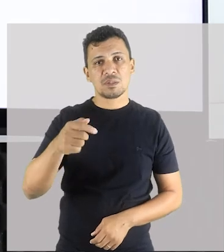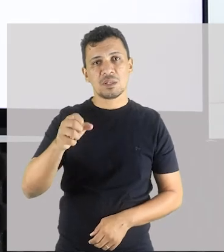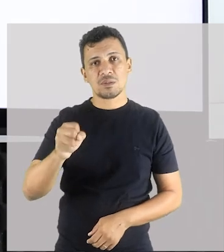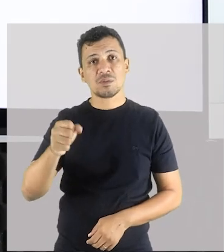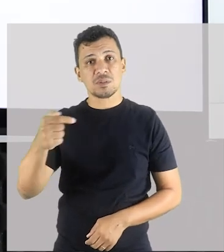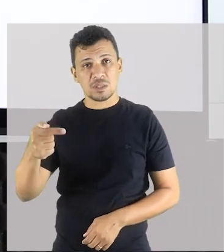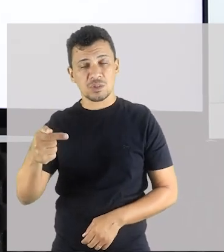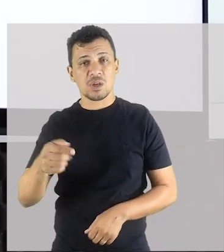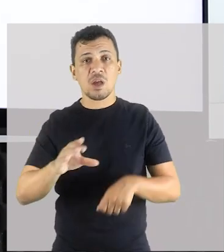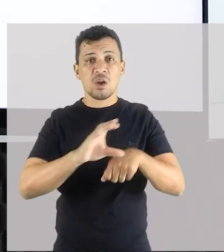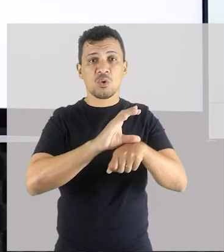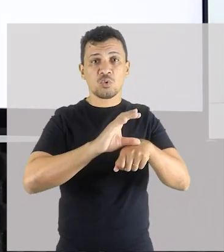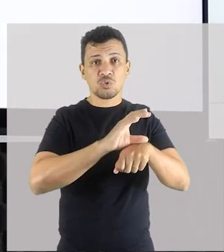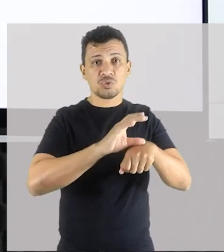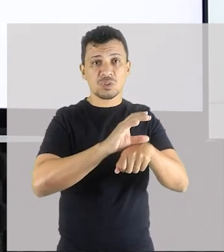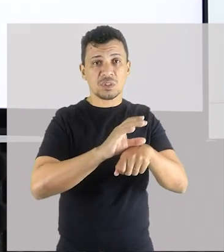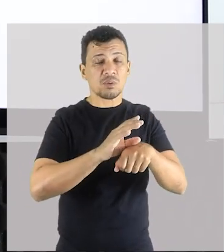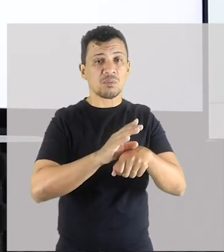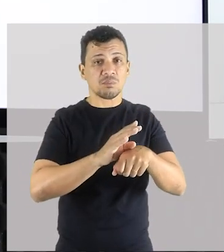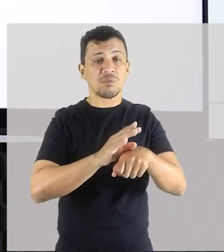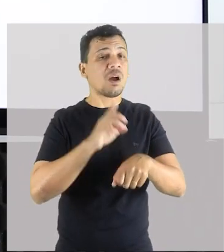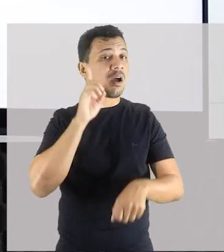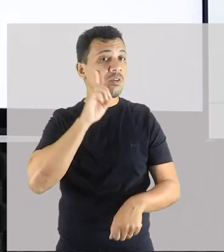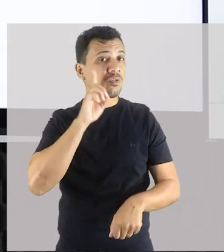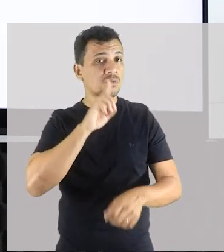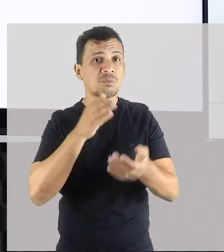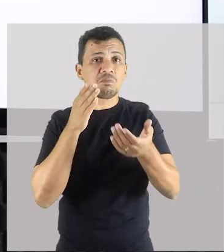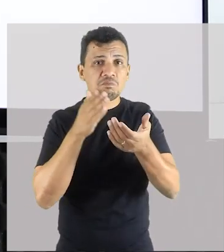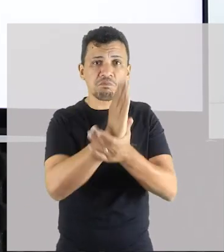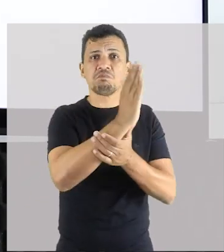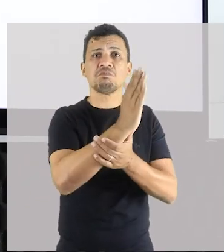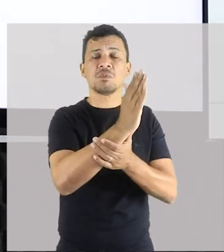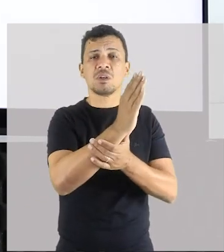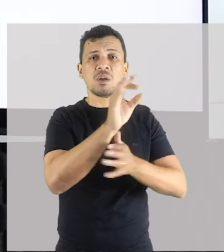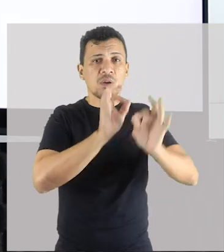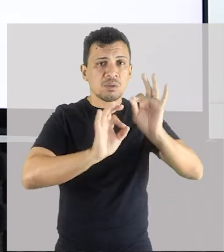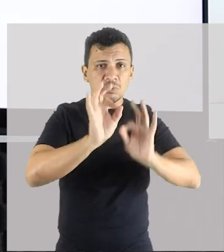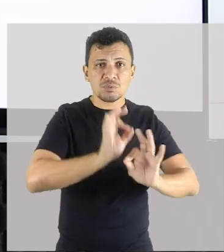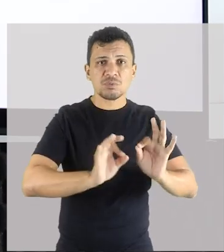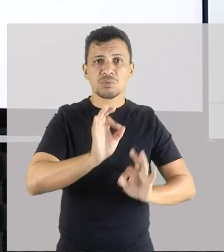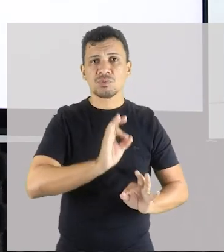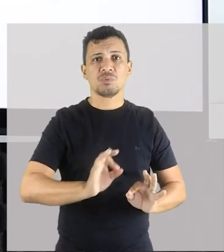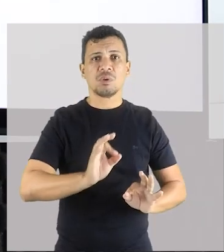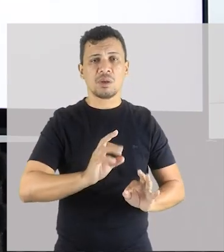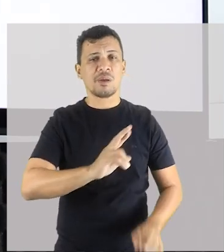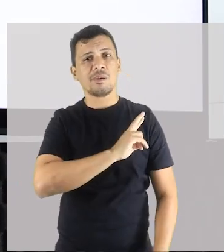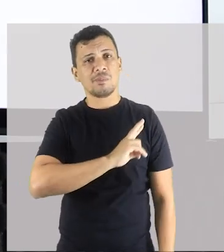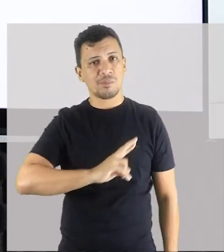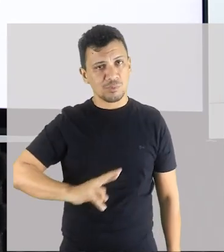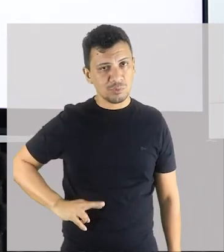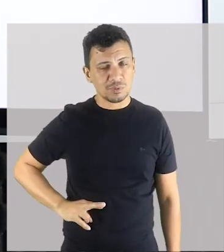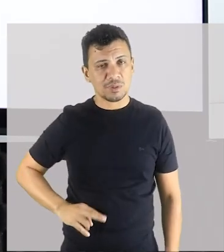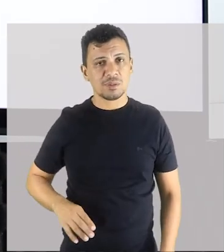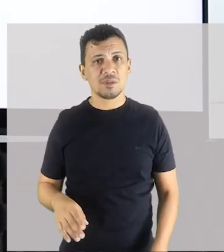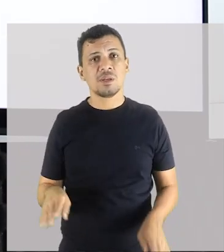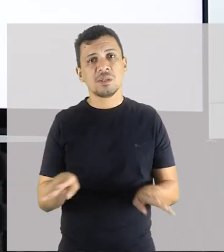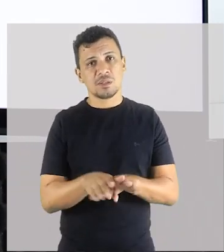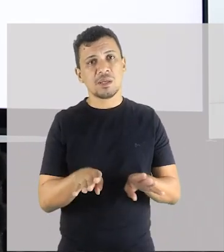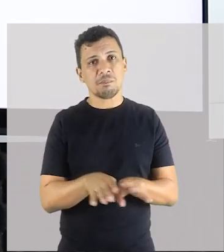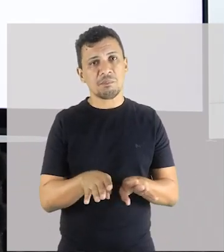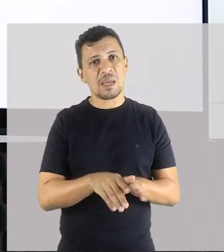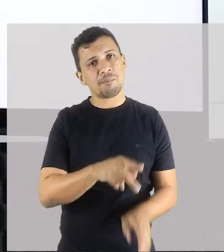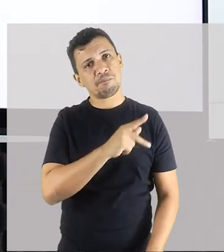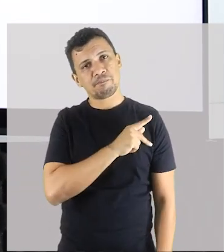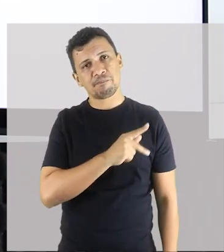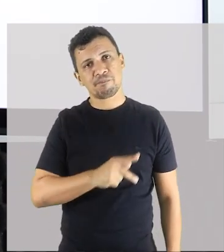1787, a Constituição dos Estados Unidos foi aprovada, estabelecendo a estrutura do Estado como uma república federativa e presidencialista,